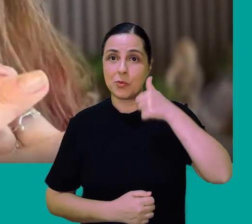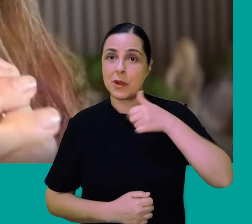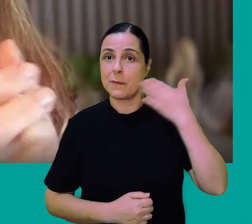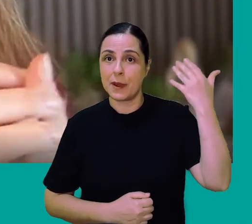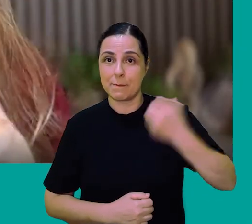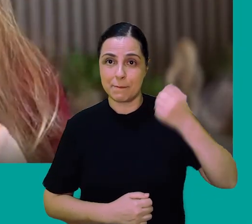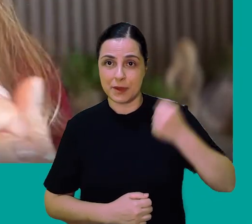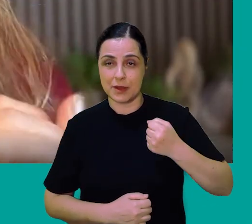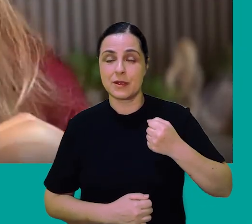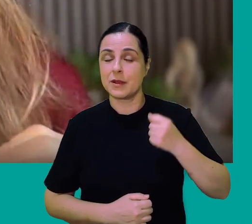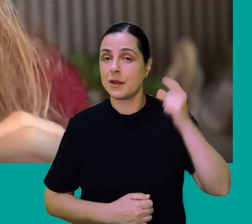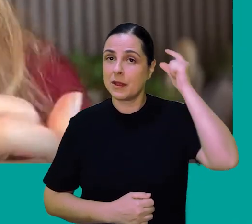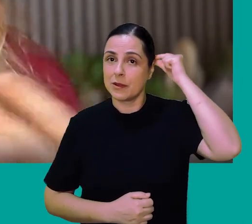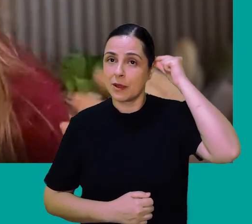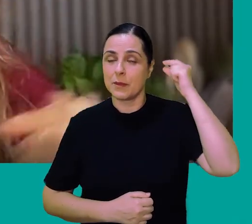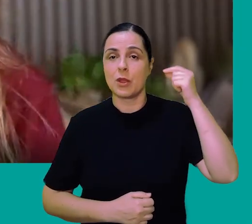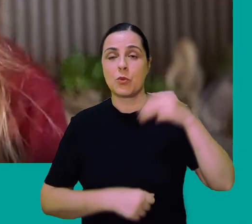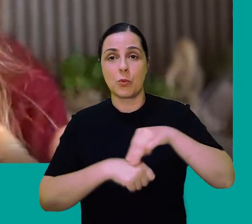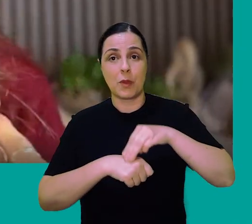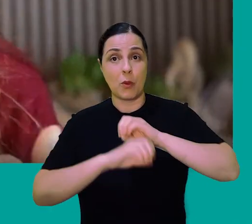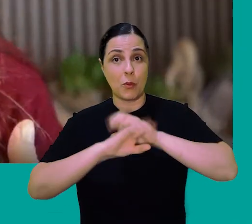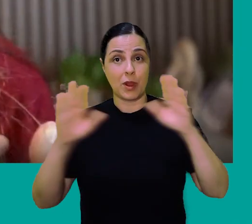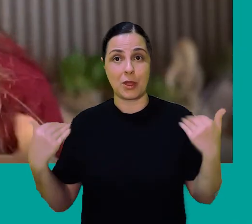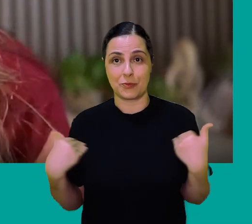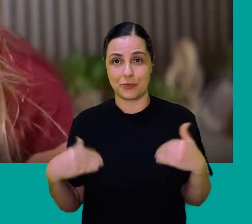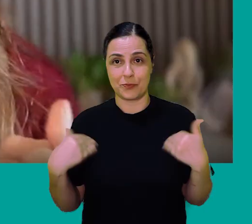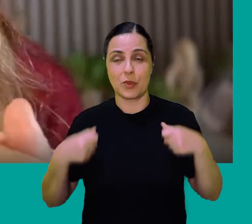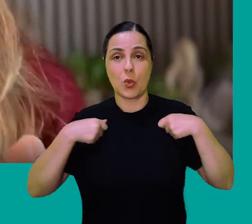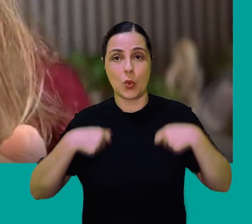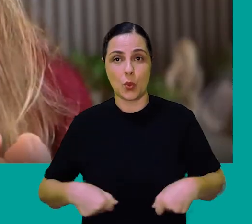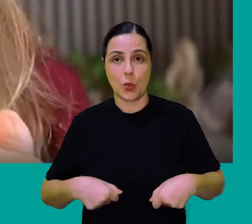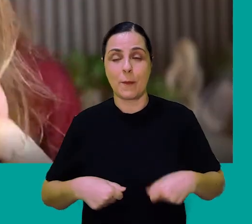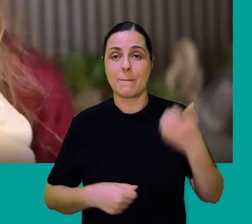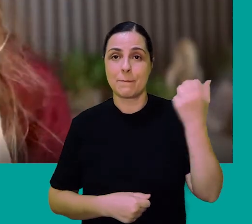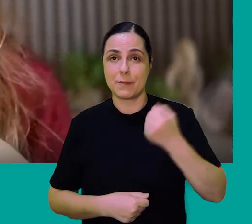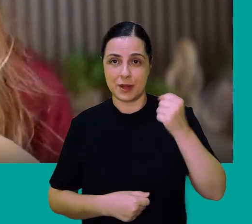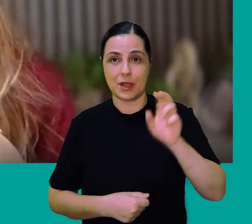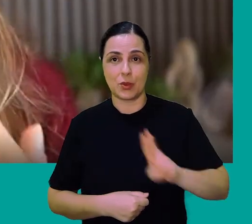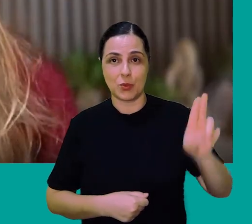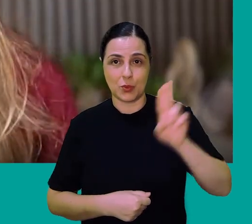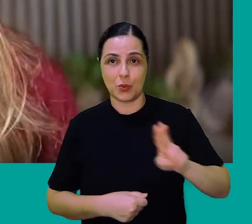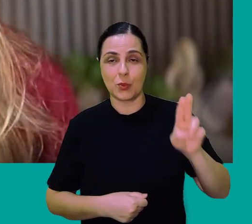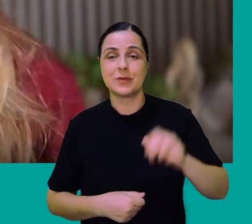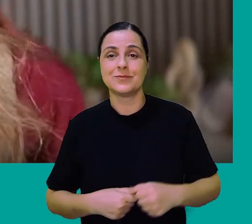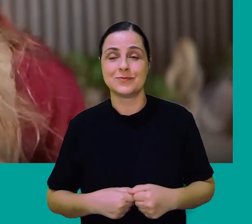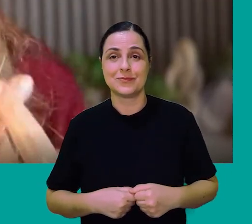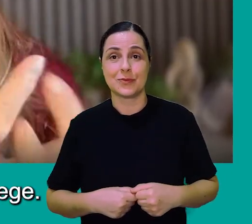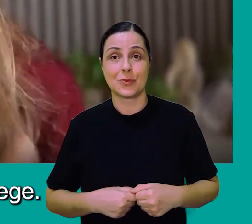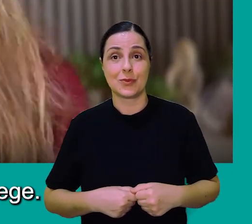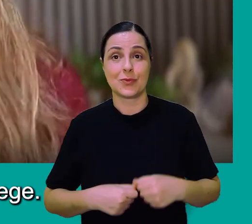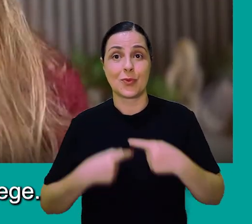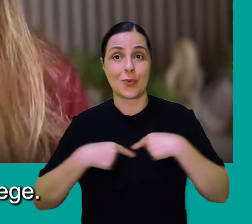de cabelos castanhos claros, abaixo do ombro. Estou com uma blusa branca, um colar